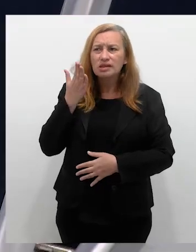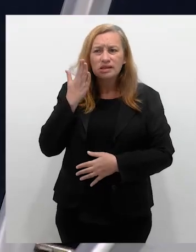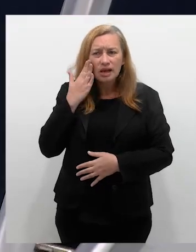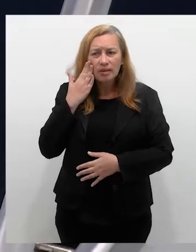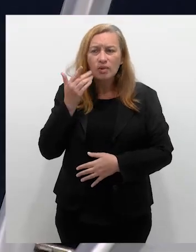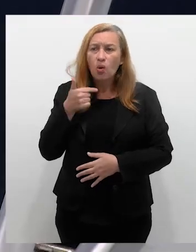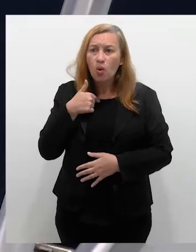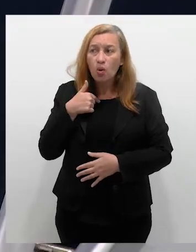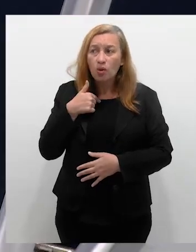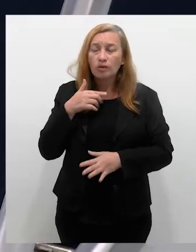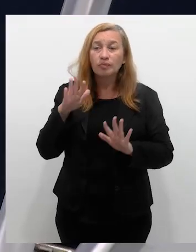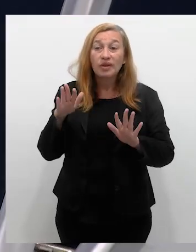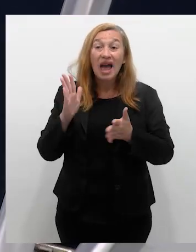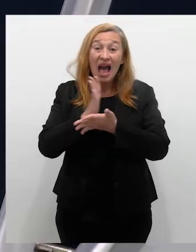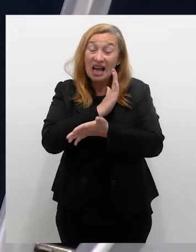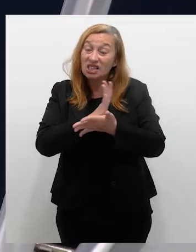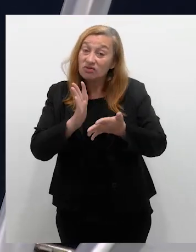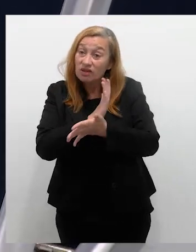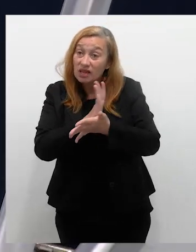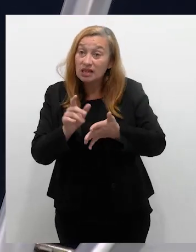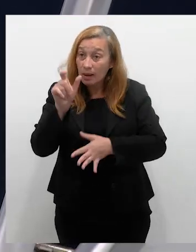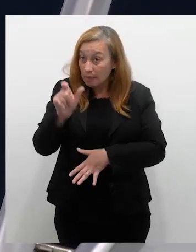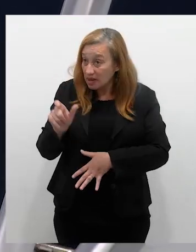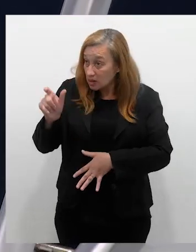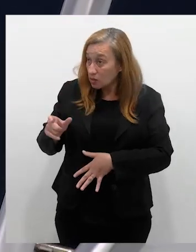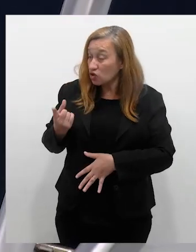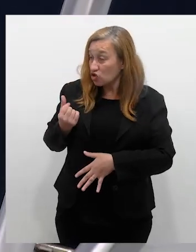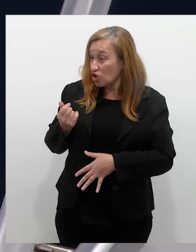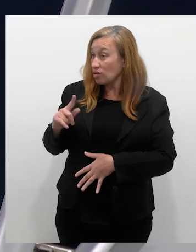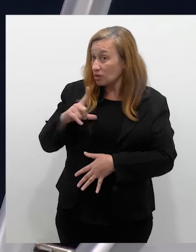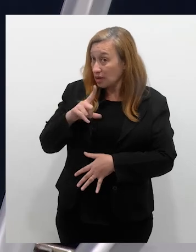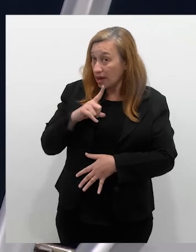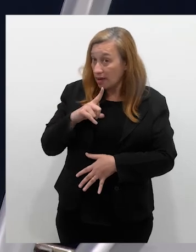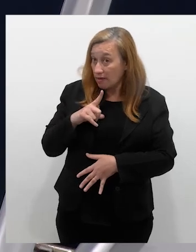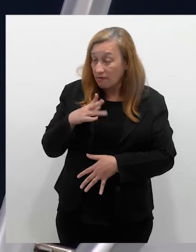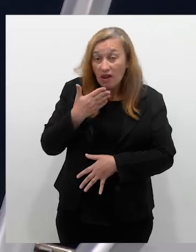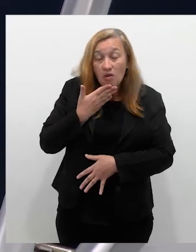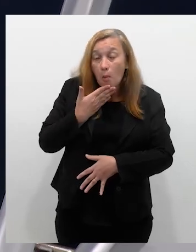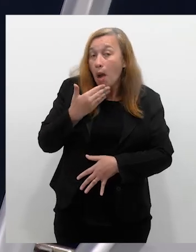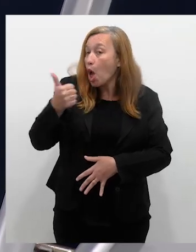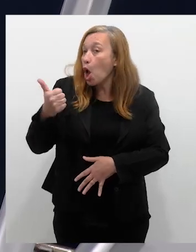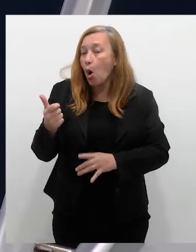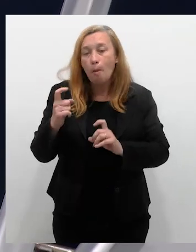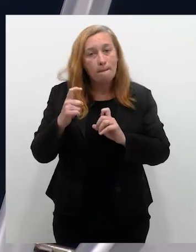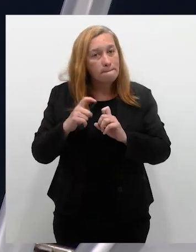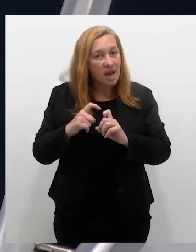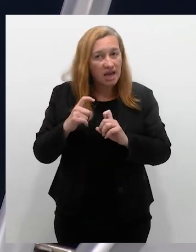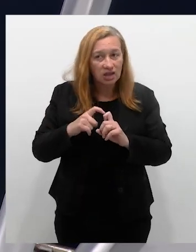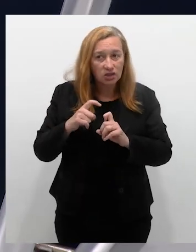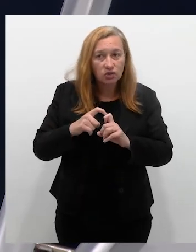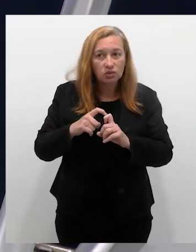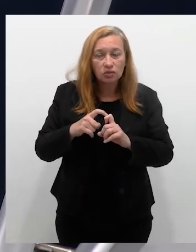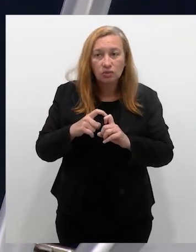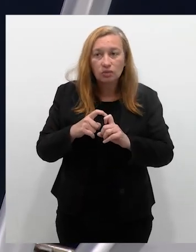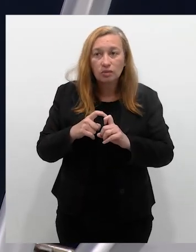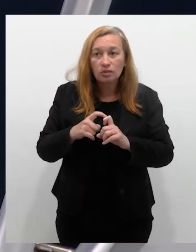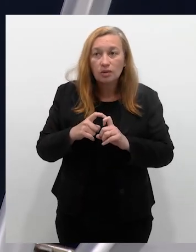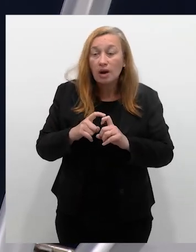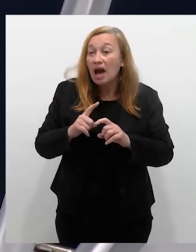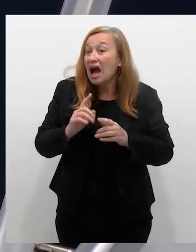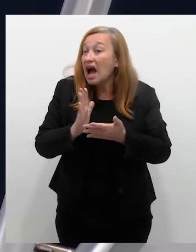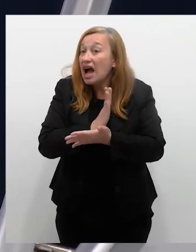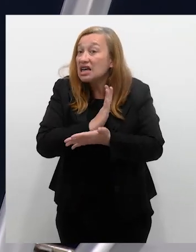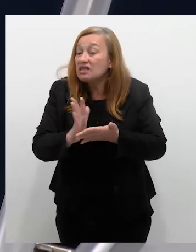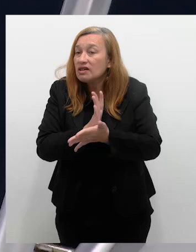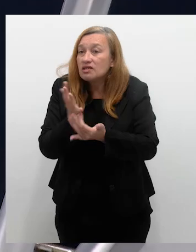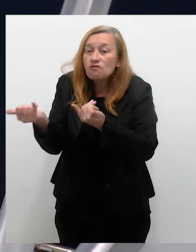sabe que olha só, então às vezes a pessoa, ela tem condição, ela vai num melhor médico para ela. Mas e